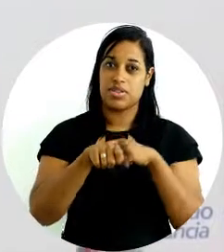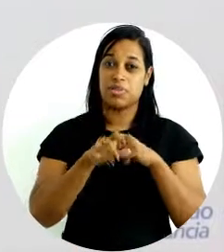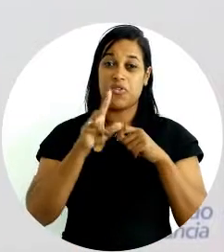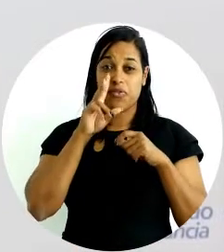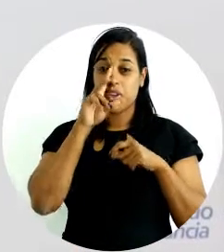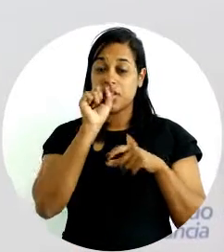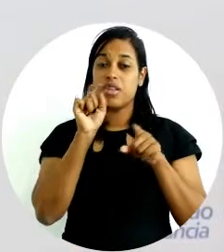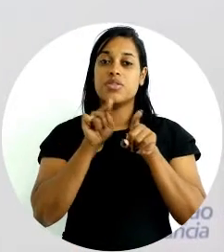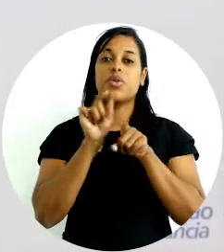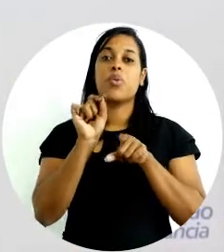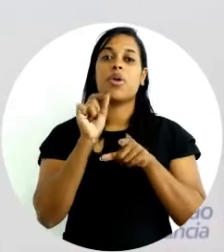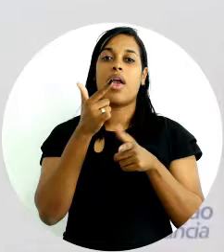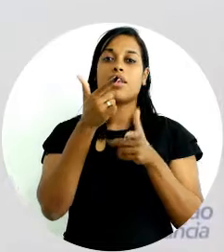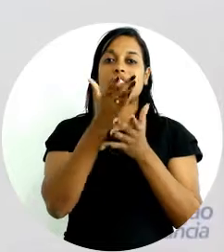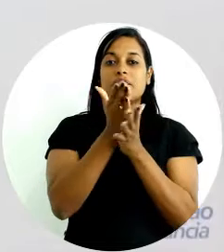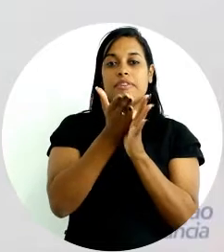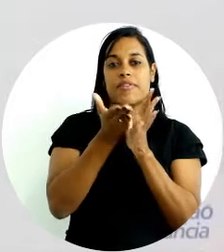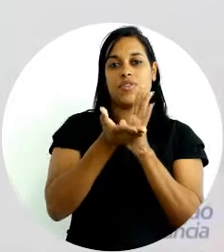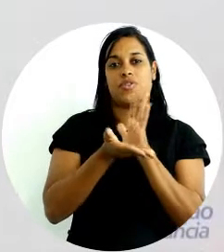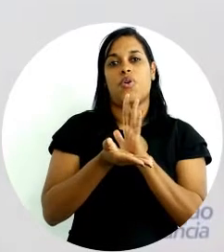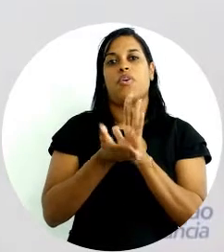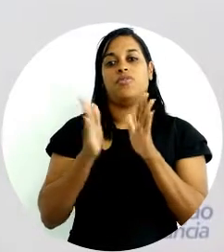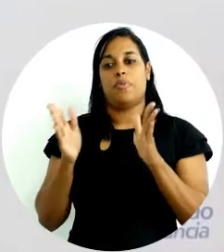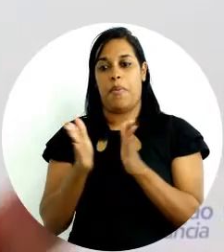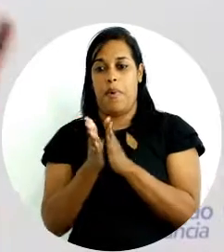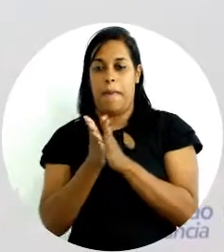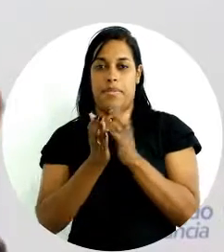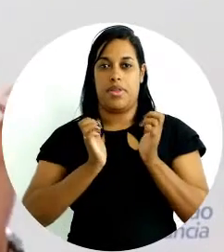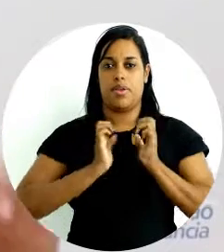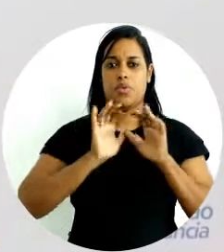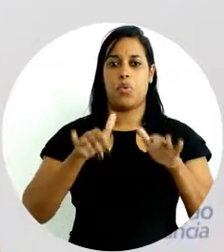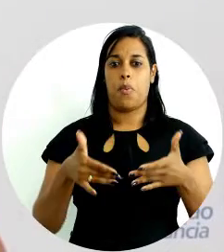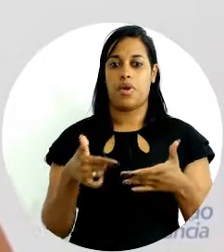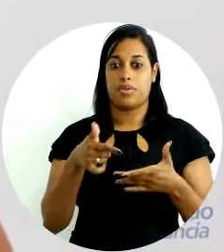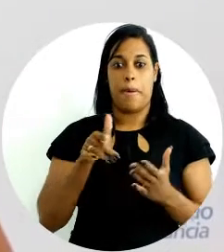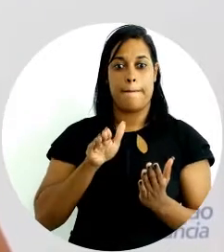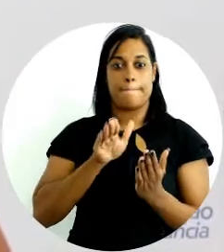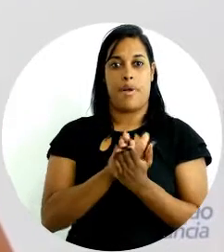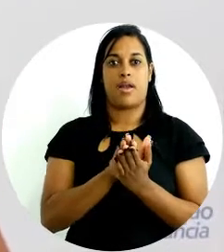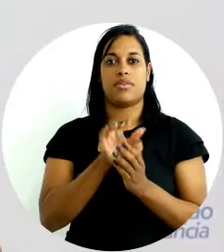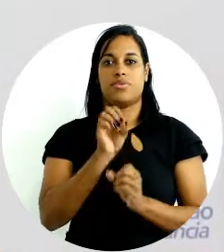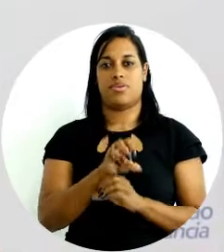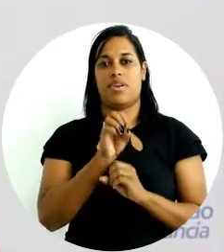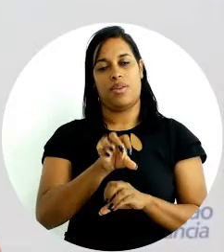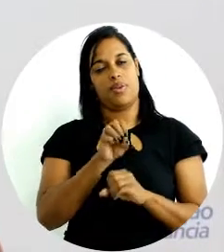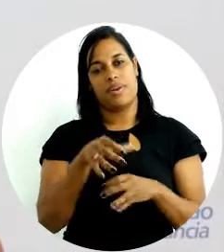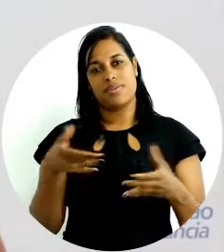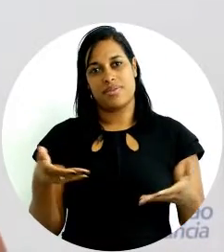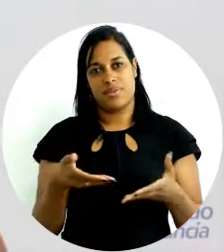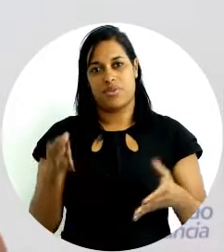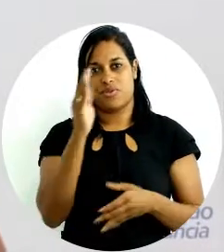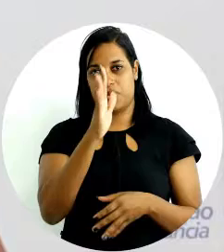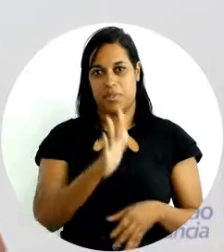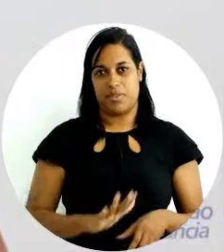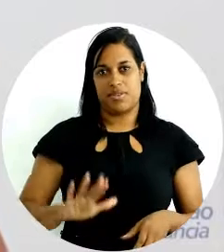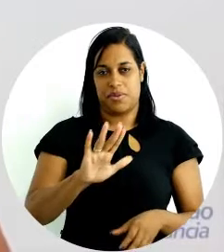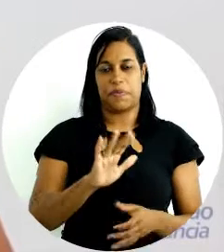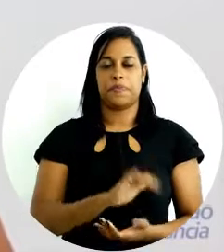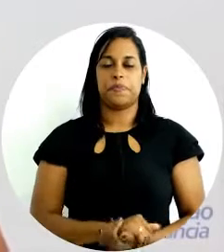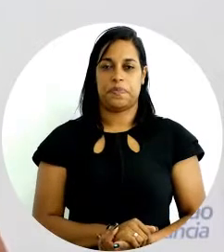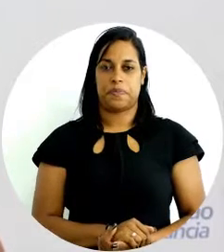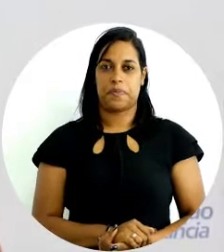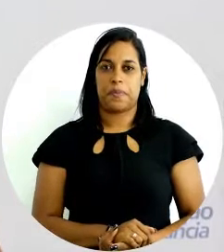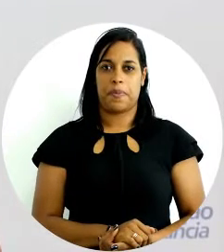de classe. Assim, quais seriam as suas consequências na educação do